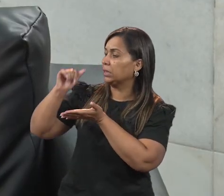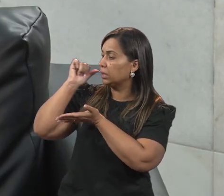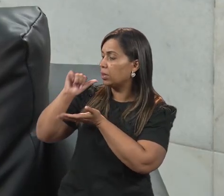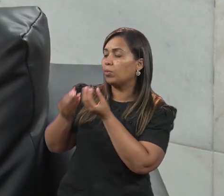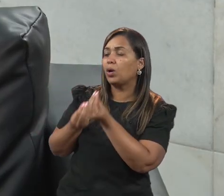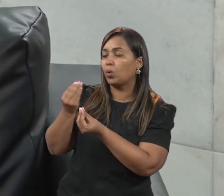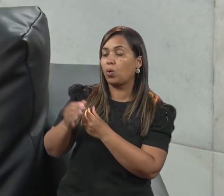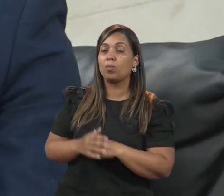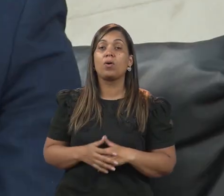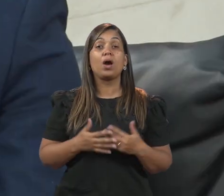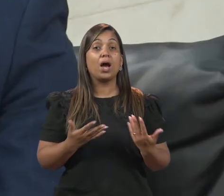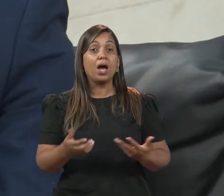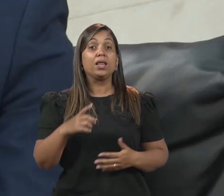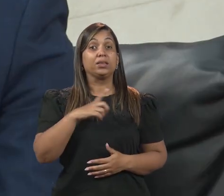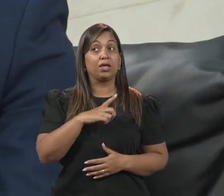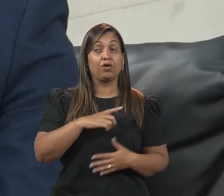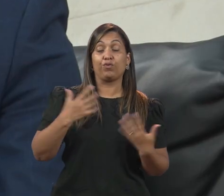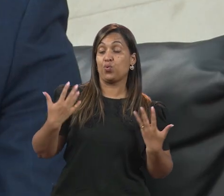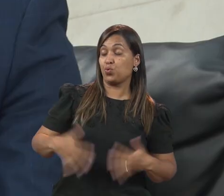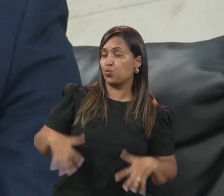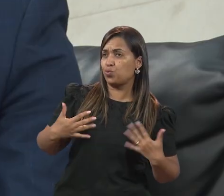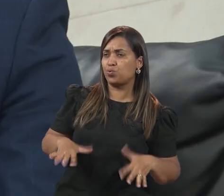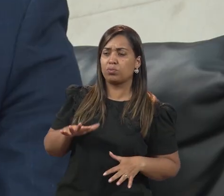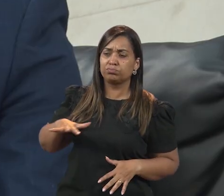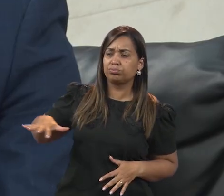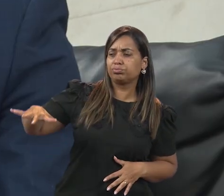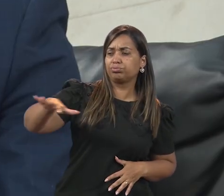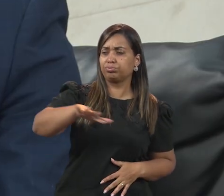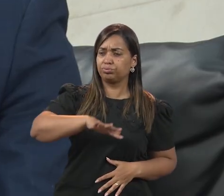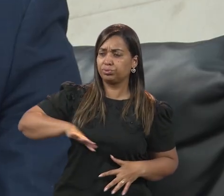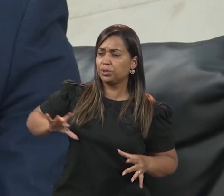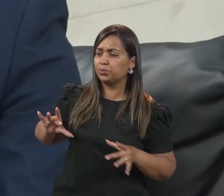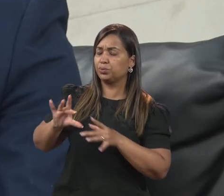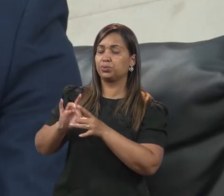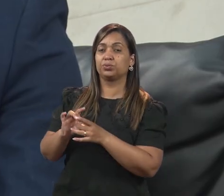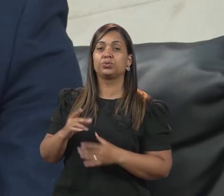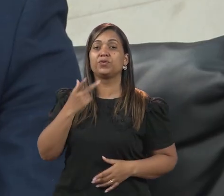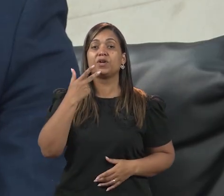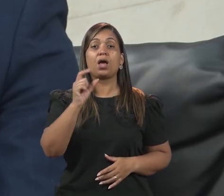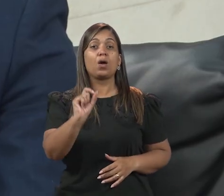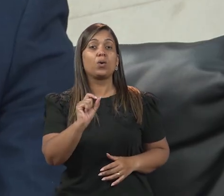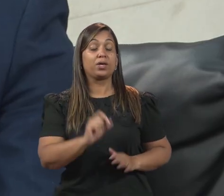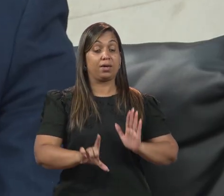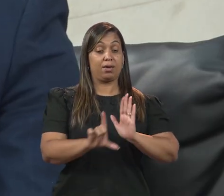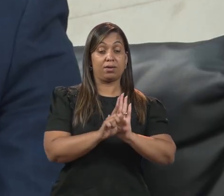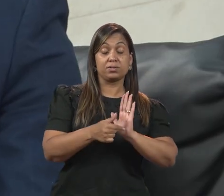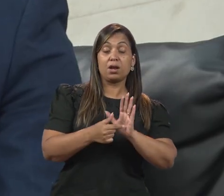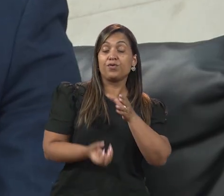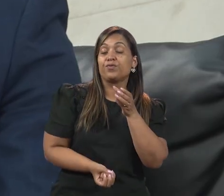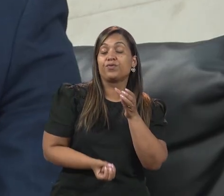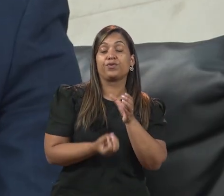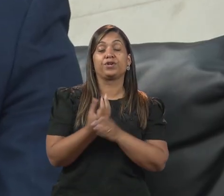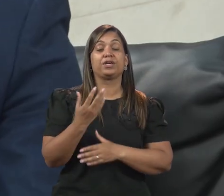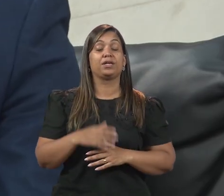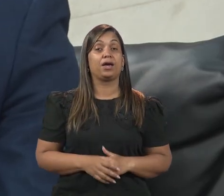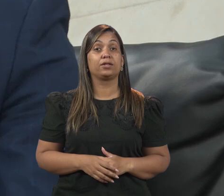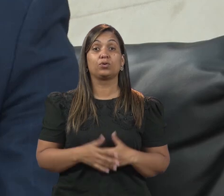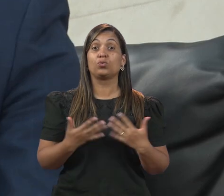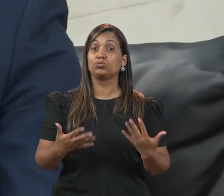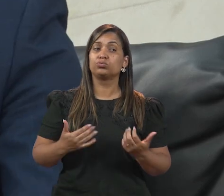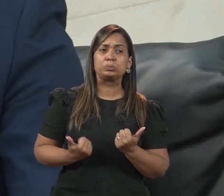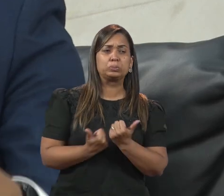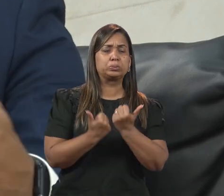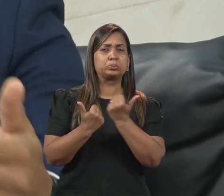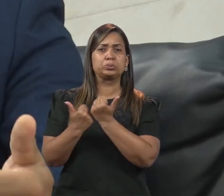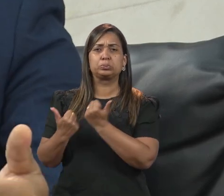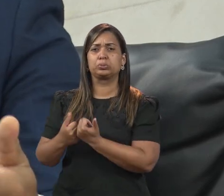Mulher. Como é que foi isso? Claro, tivemos uma grande rede de apoio. Dizer que essa lei ela foi criada com uma grande rede de